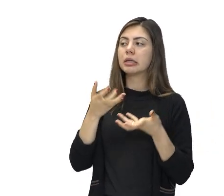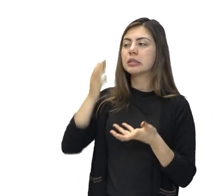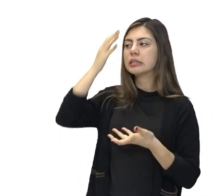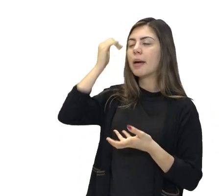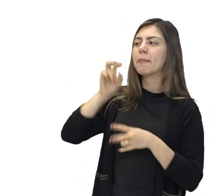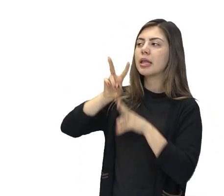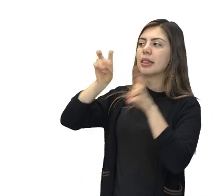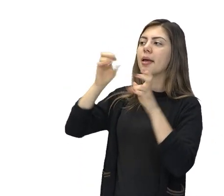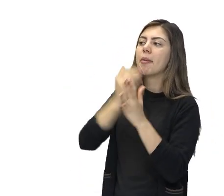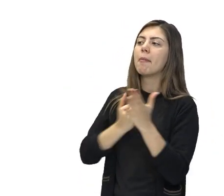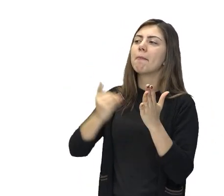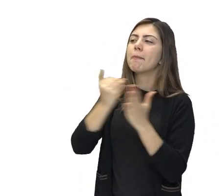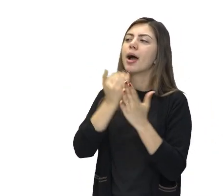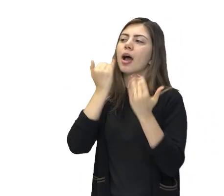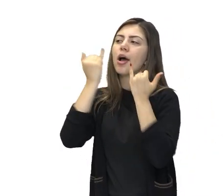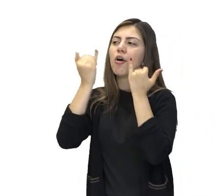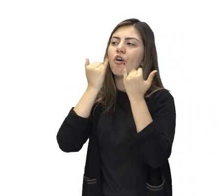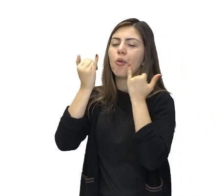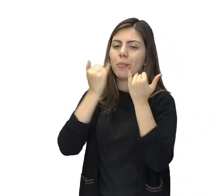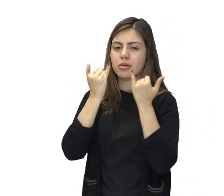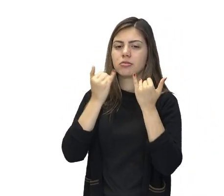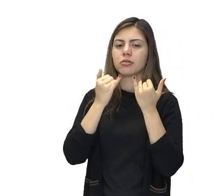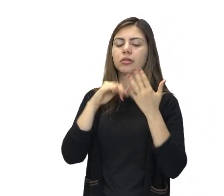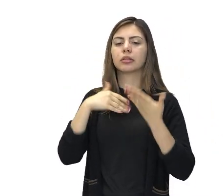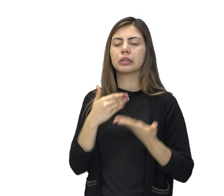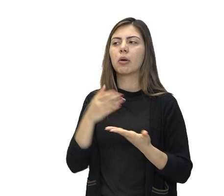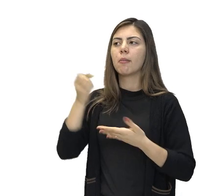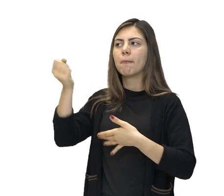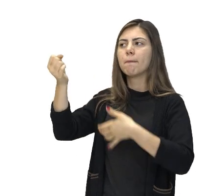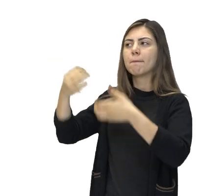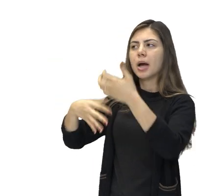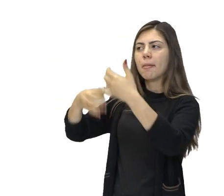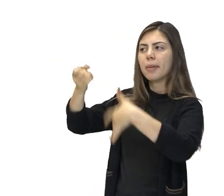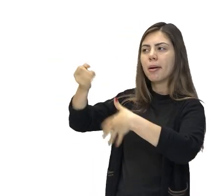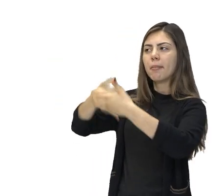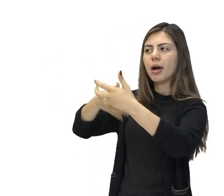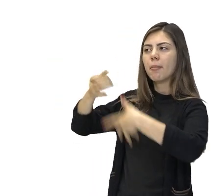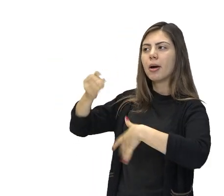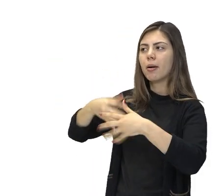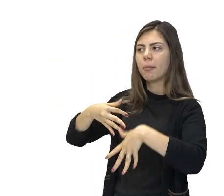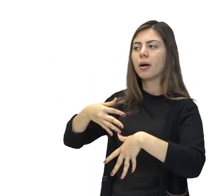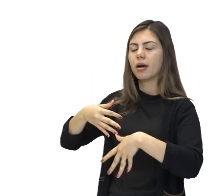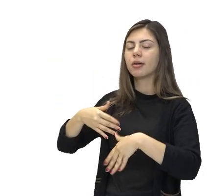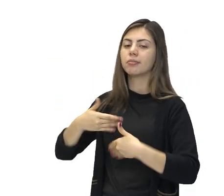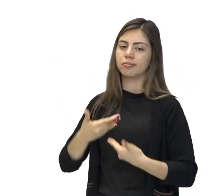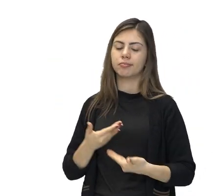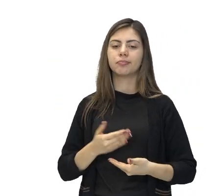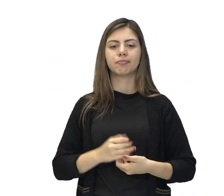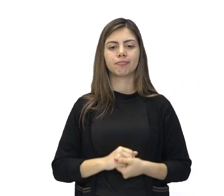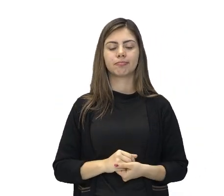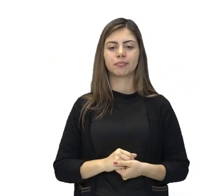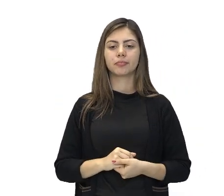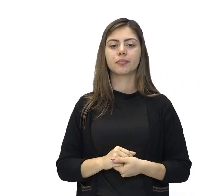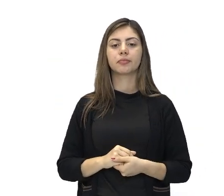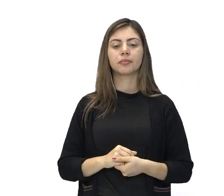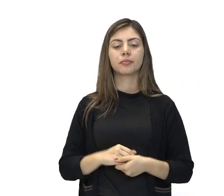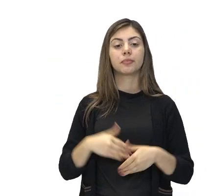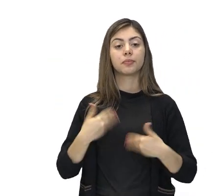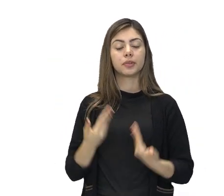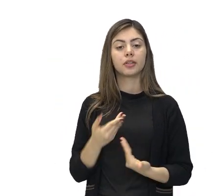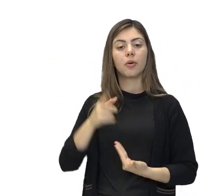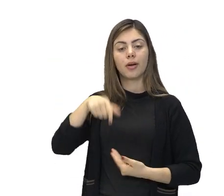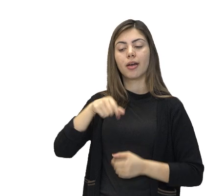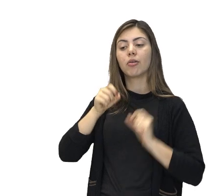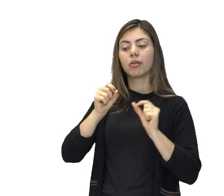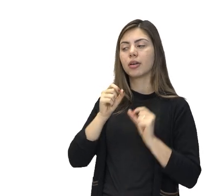saber mais informações, nós queremos mais declarações das pessoas envolvidas com aquele fato, não é? Então, notem que a entrevista